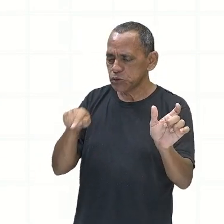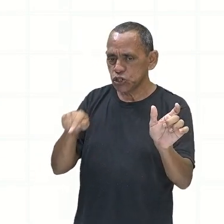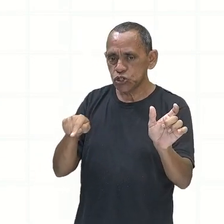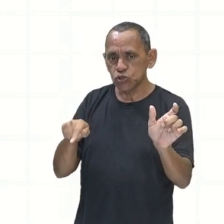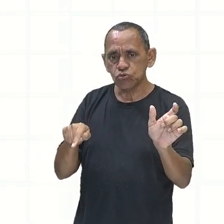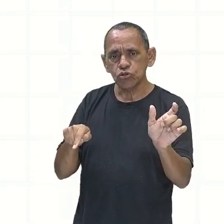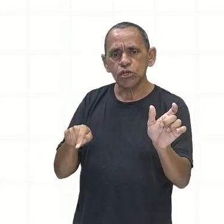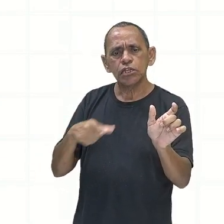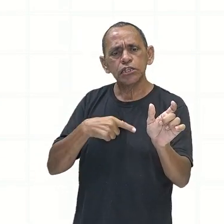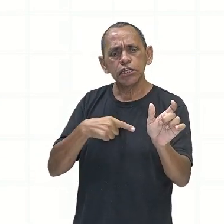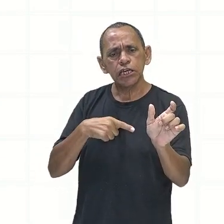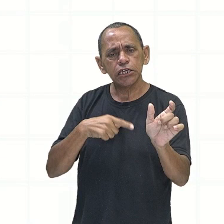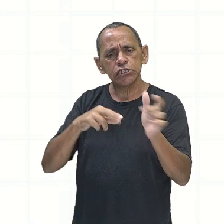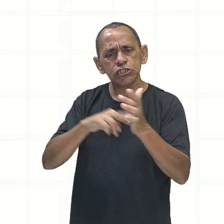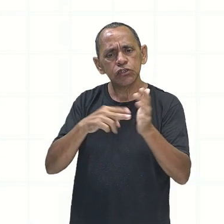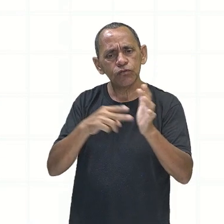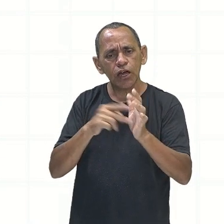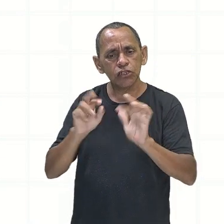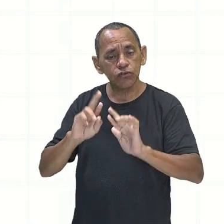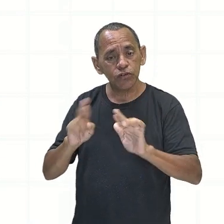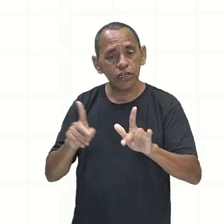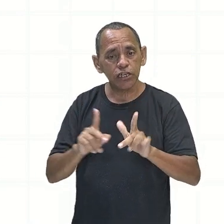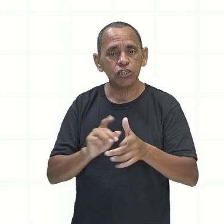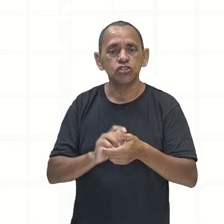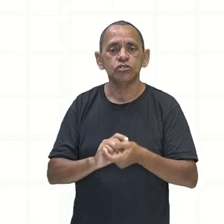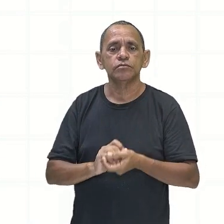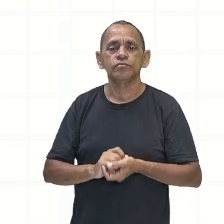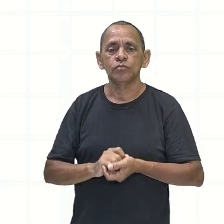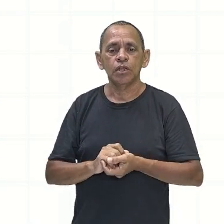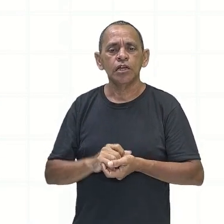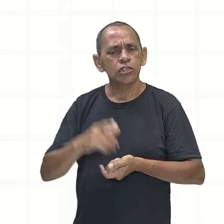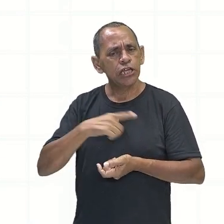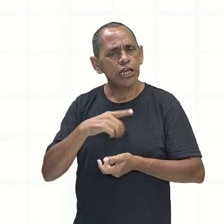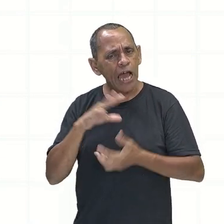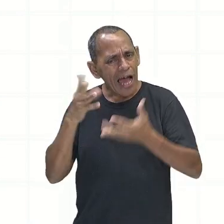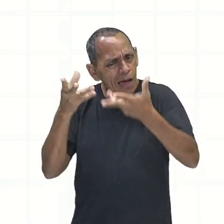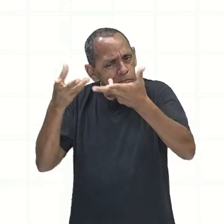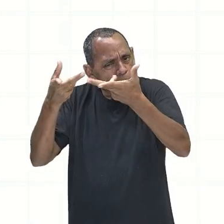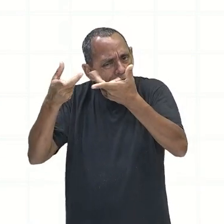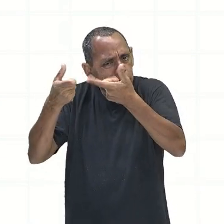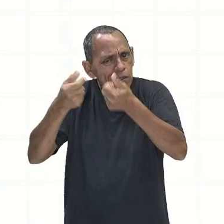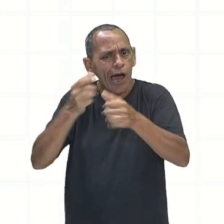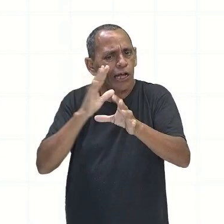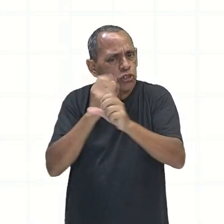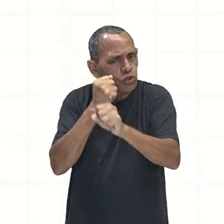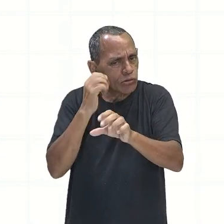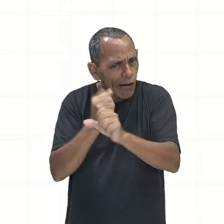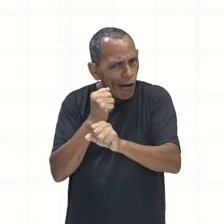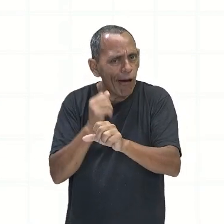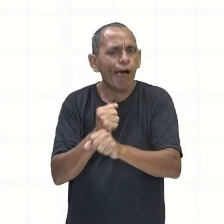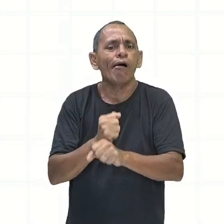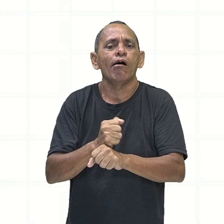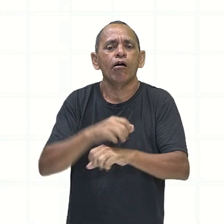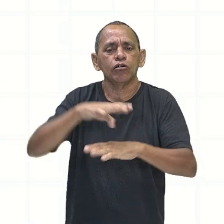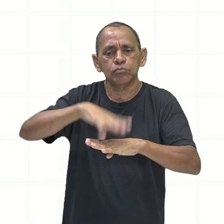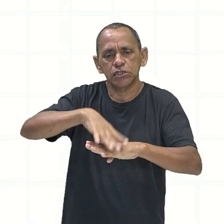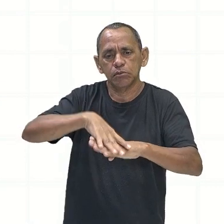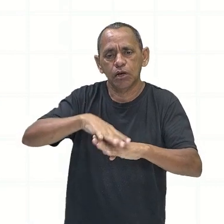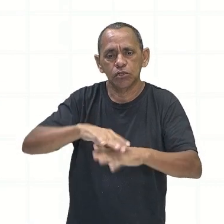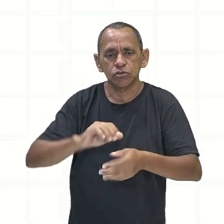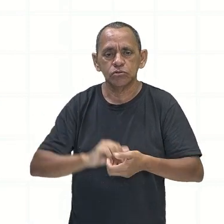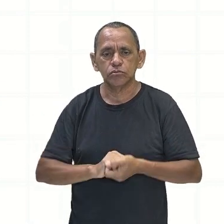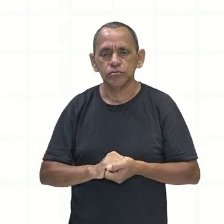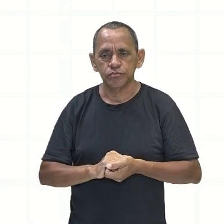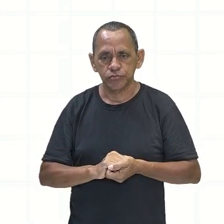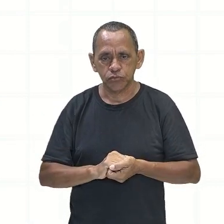do contexto que determinadas palavras podem estar presentes, ela vai apresentar um sentido diferente. Então, aqui eu estou